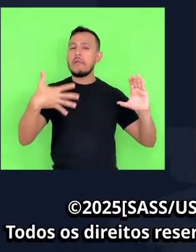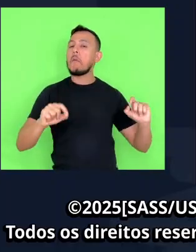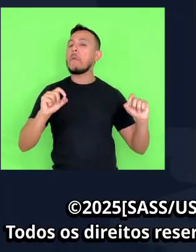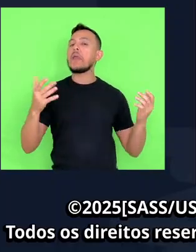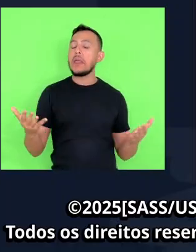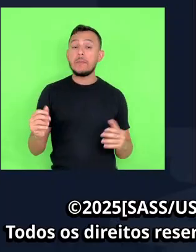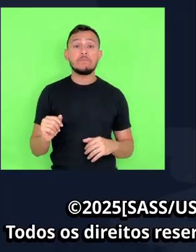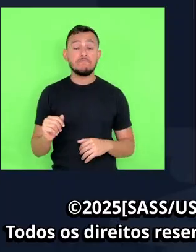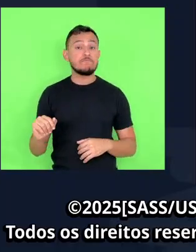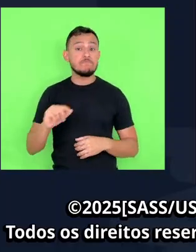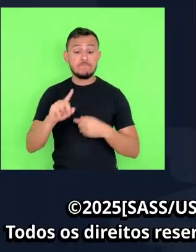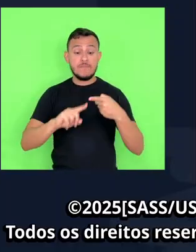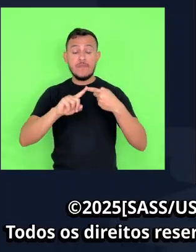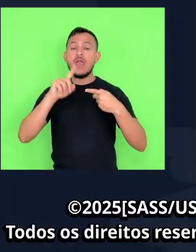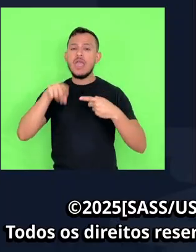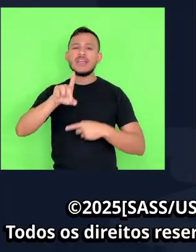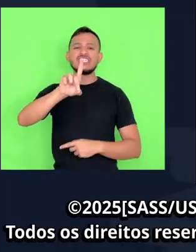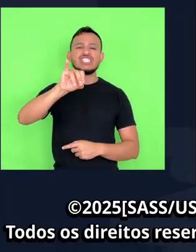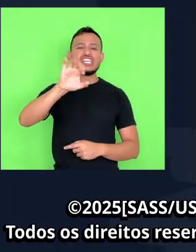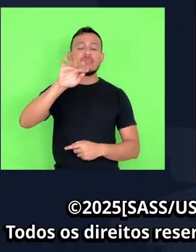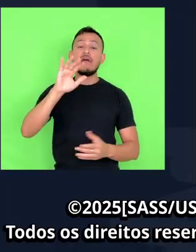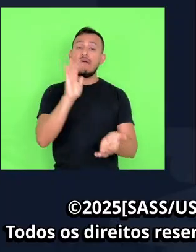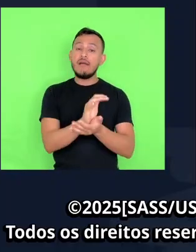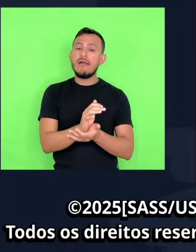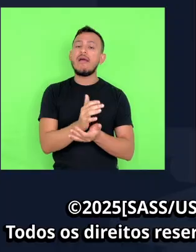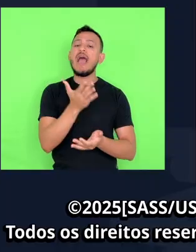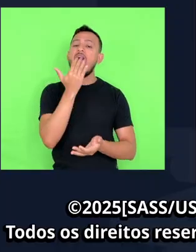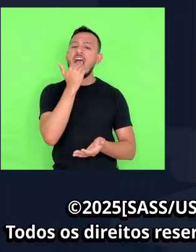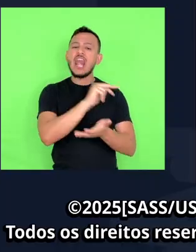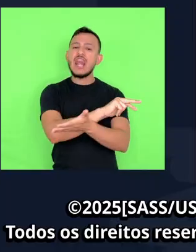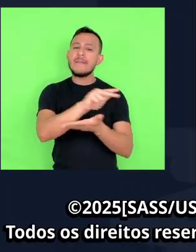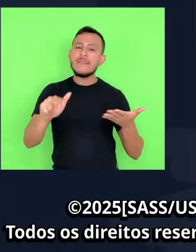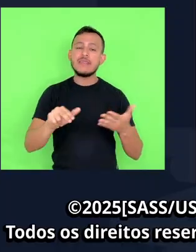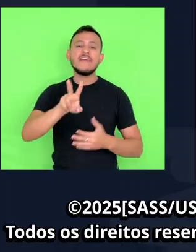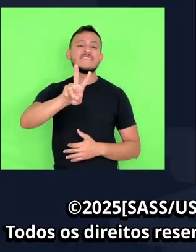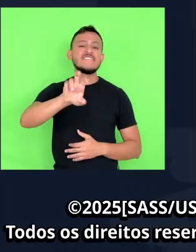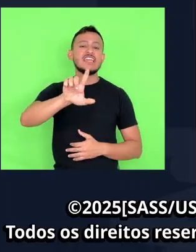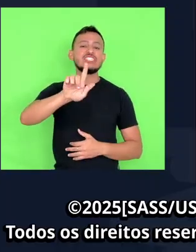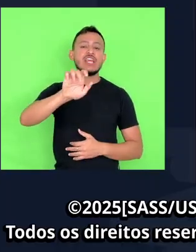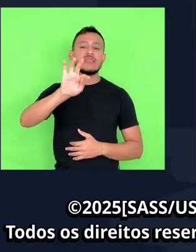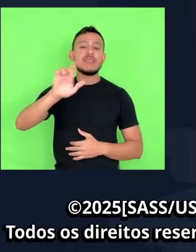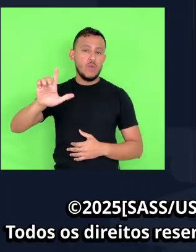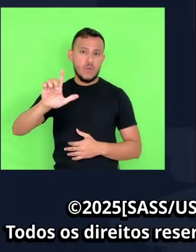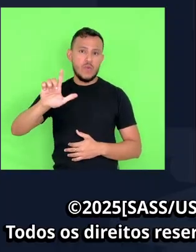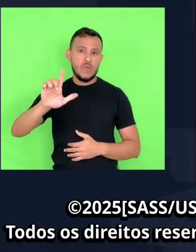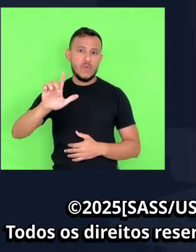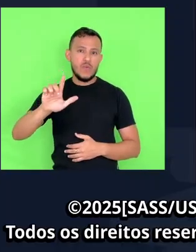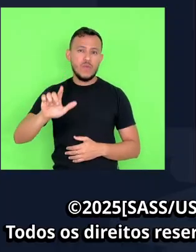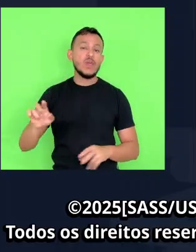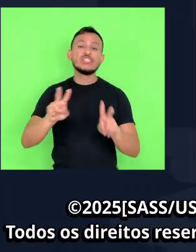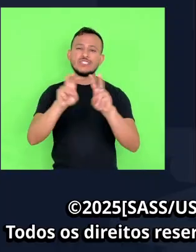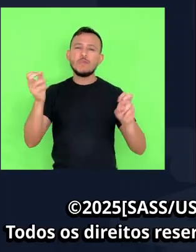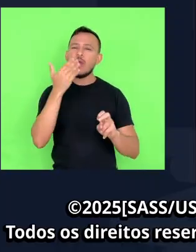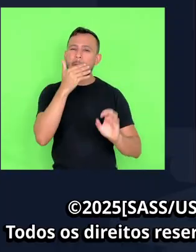característica? Primeiro, é uma dieta baseada em alimentos de origem vegetal. E quando nós falamos em